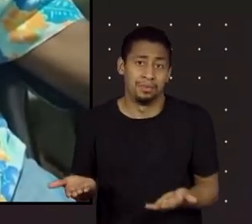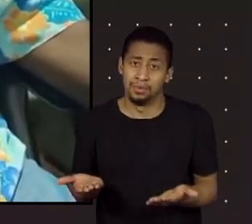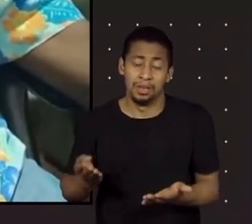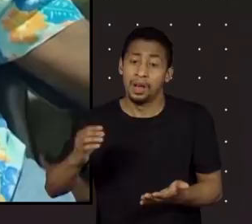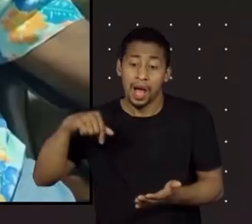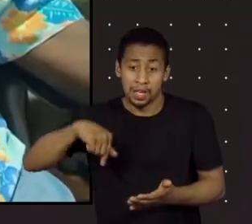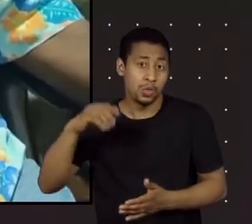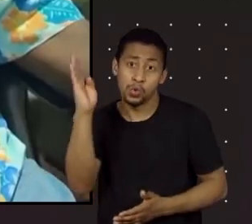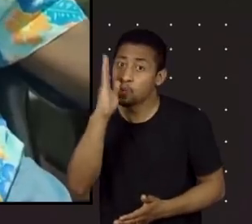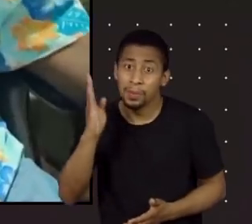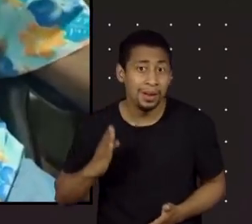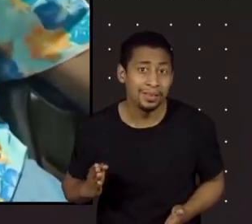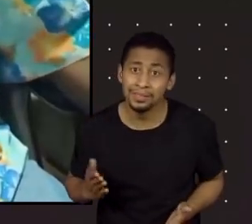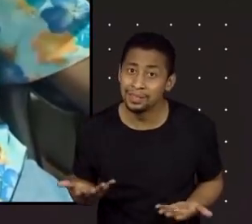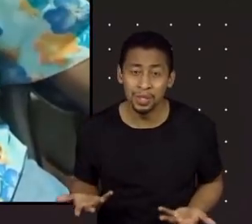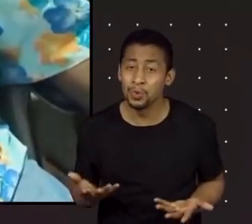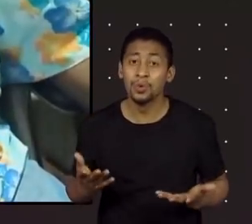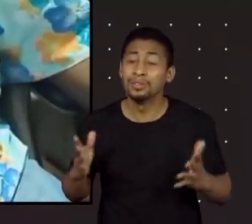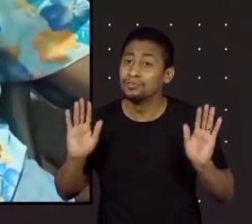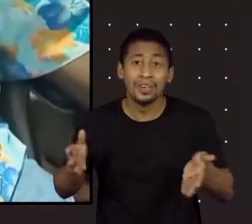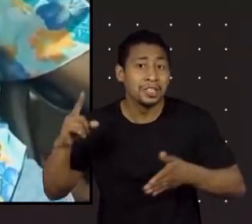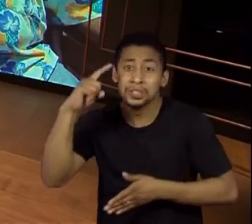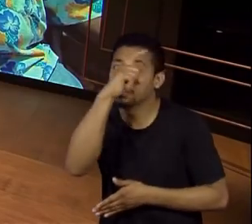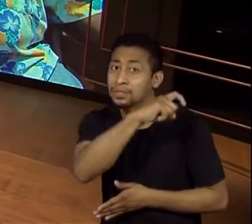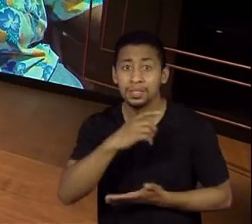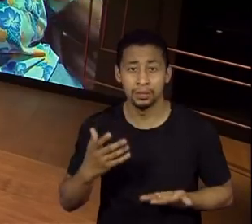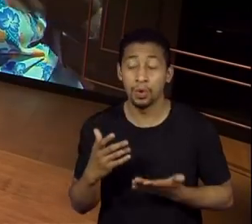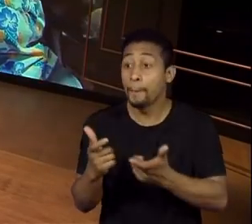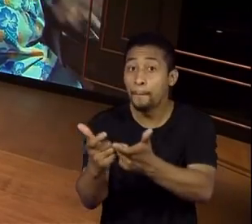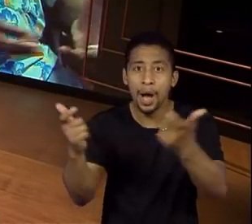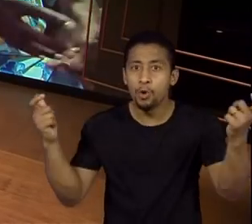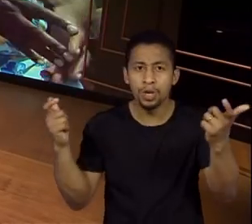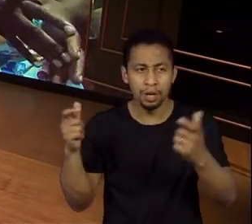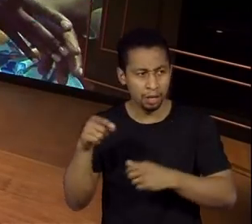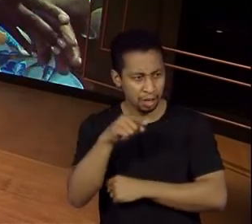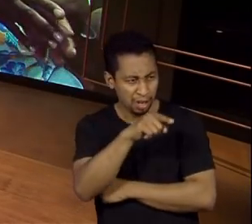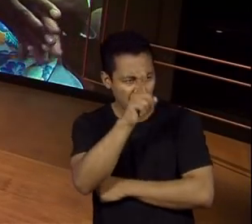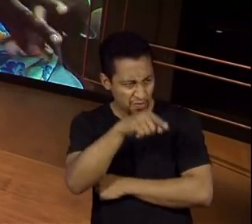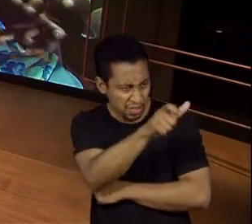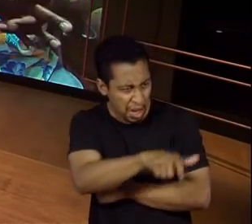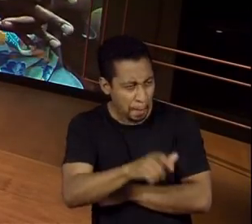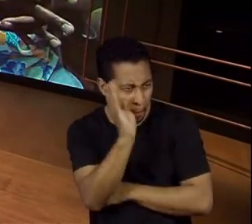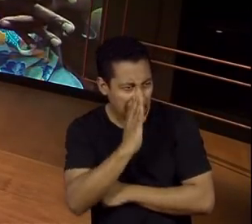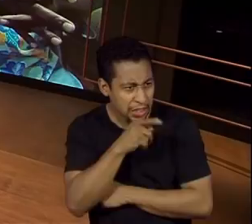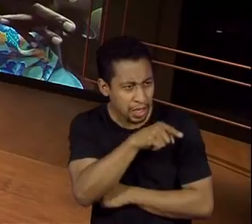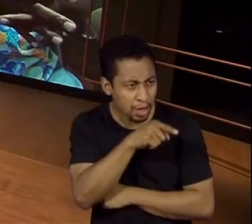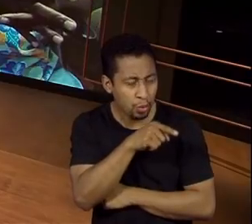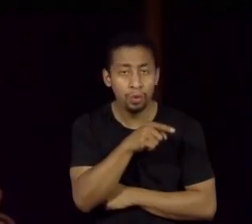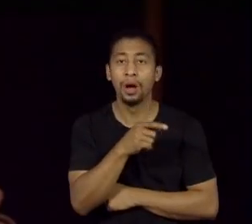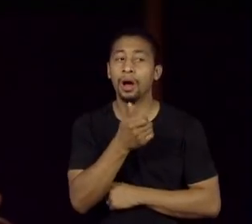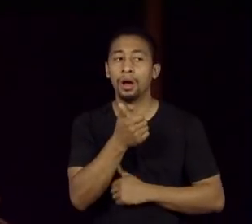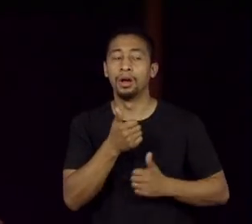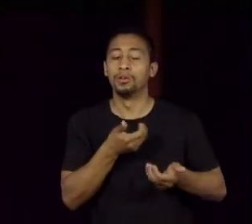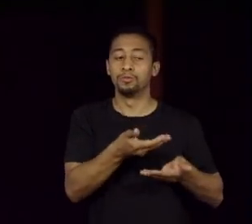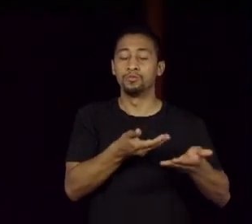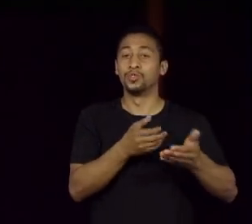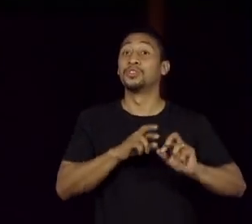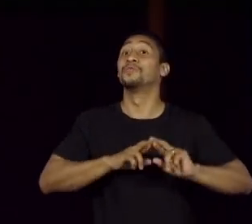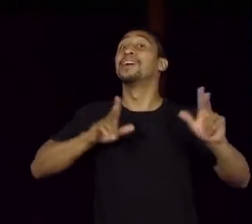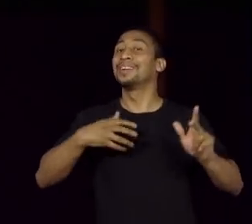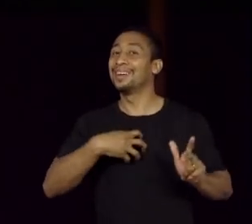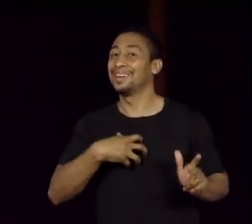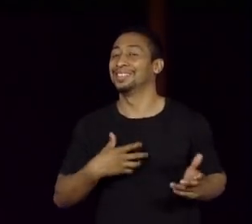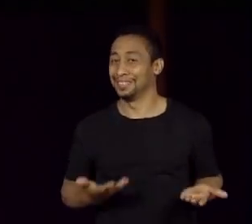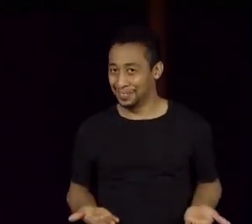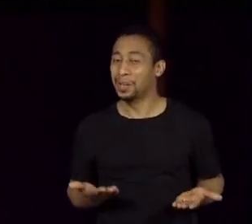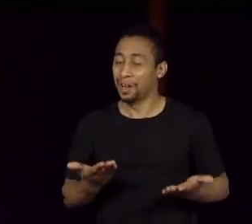Porque quando falava quando eles sabiam que era brasileiro, tinha um outro comportamento com relação à pessoa, entendeu? Agora, Tony,